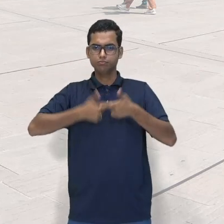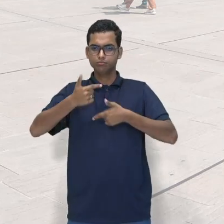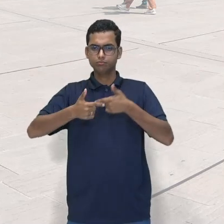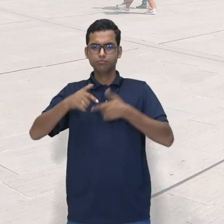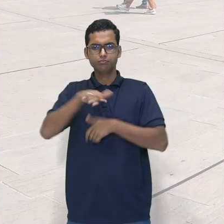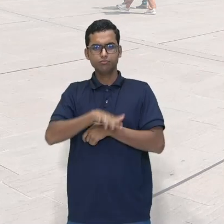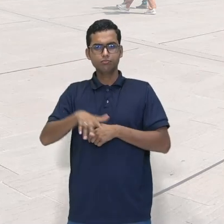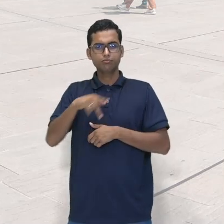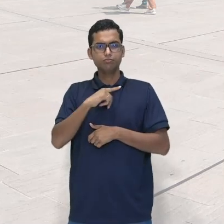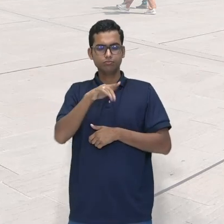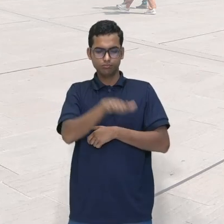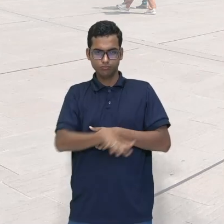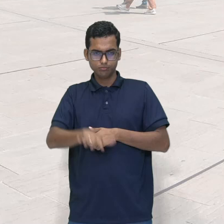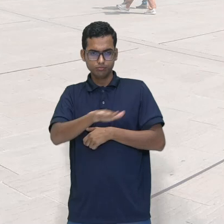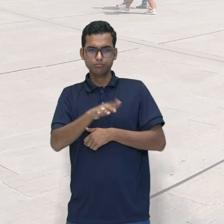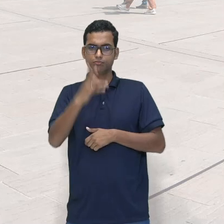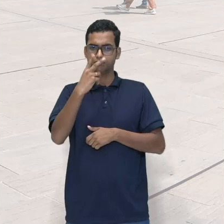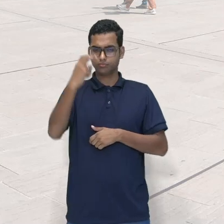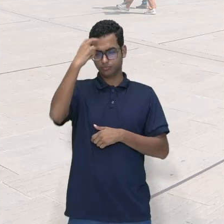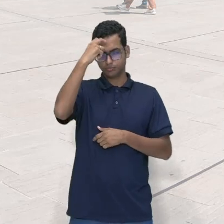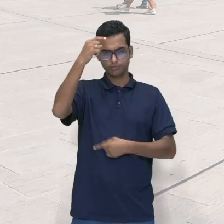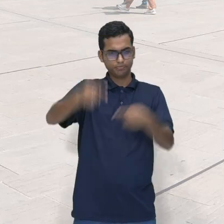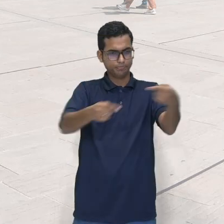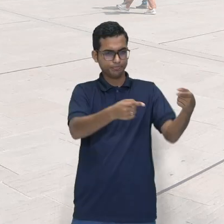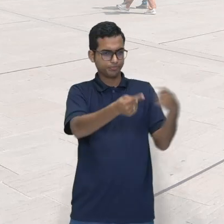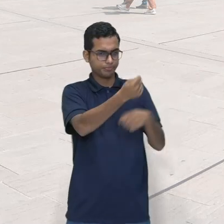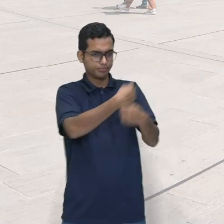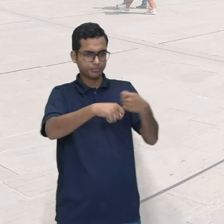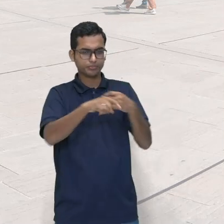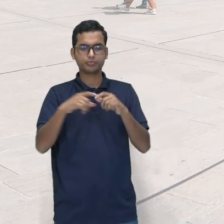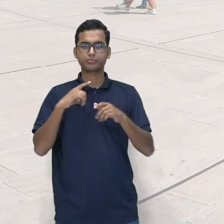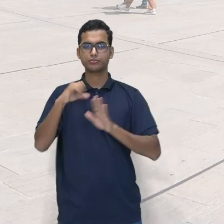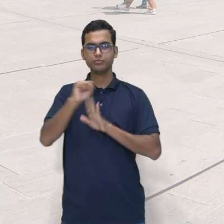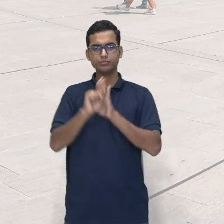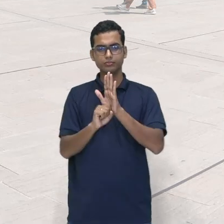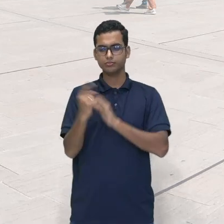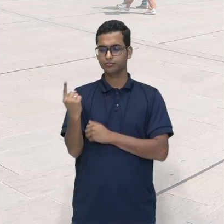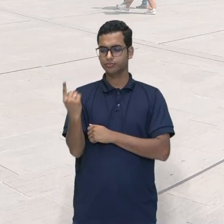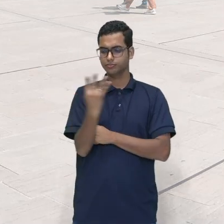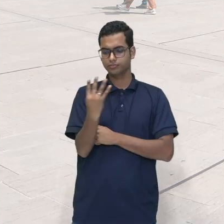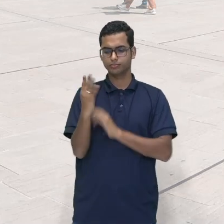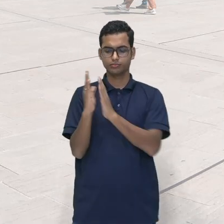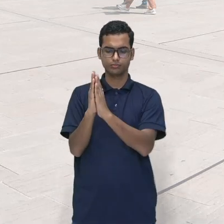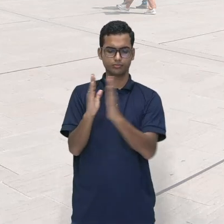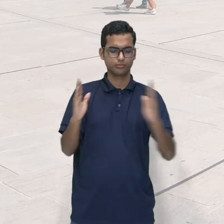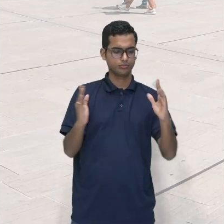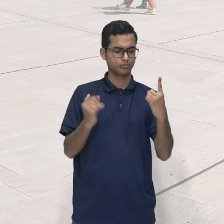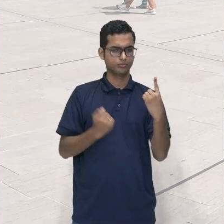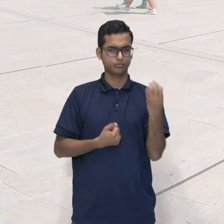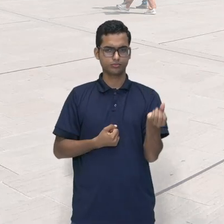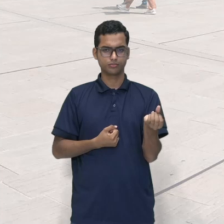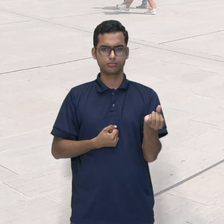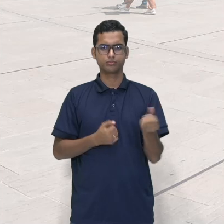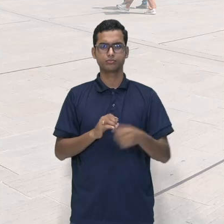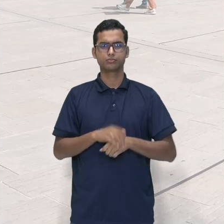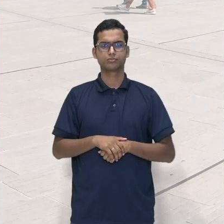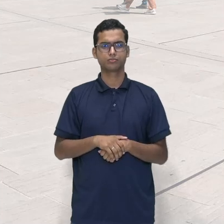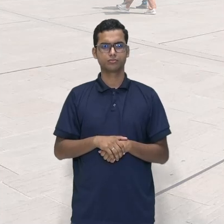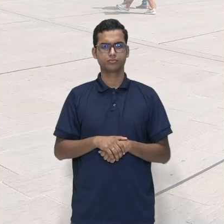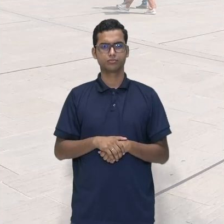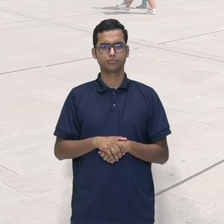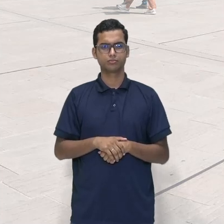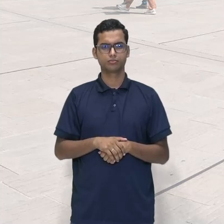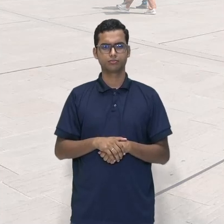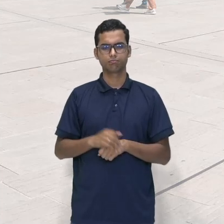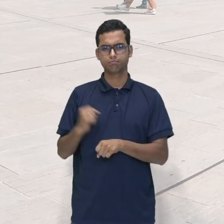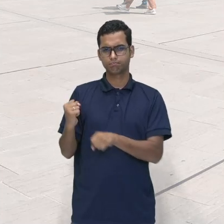período compreende do século XIV ao século XVI. Mas, professora, onde a senhora está, não foi construído no século